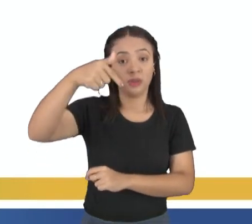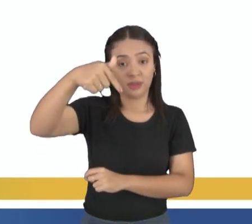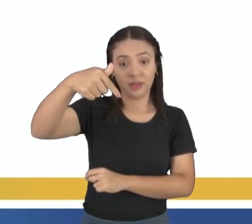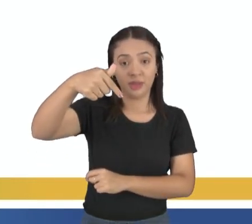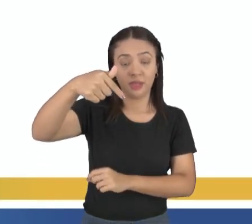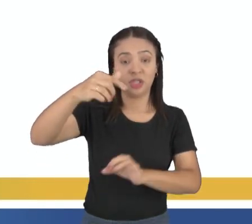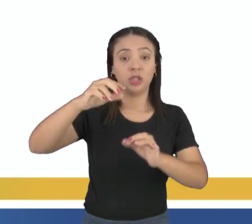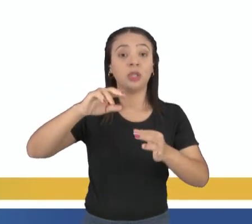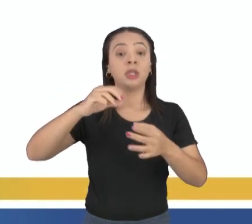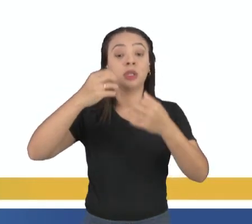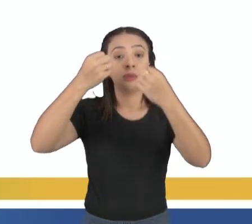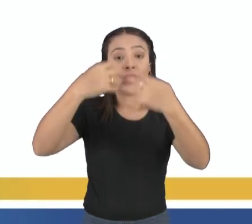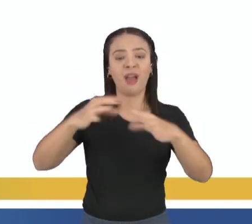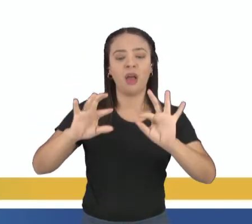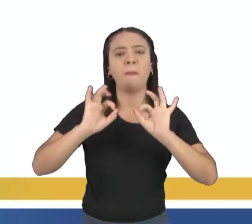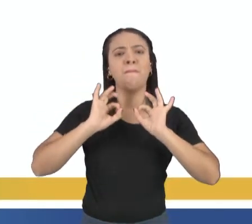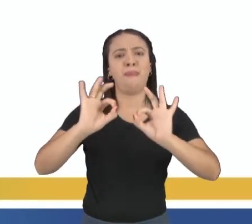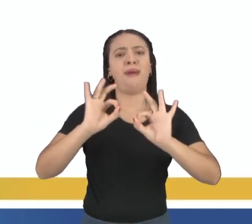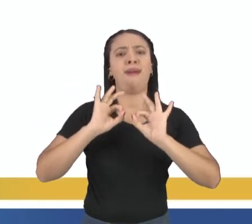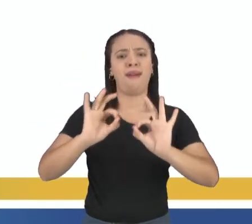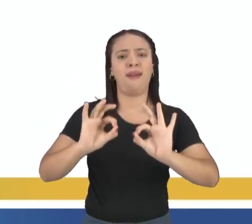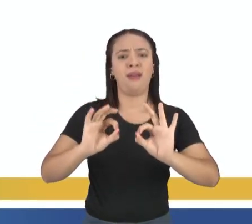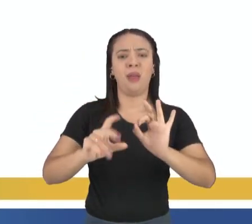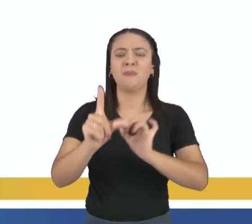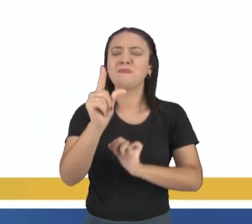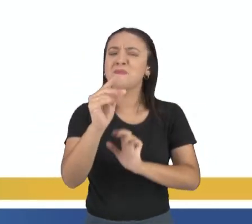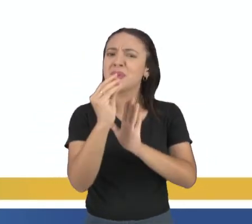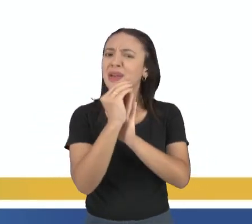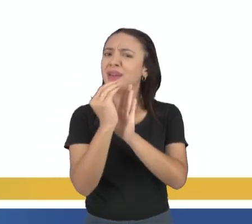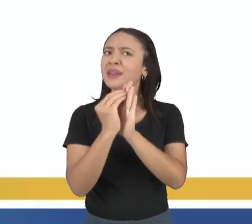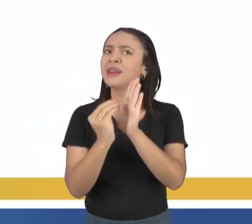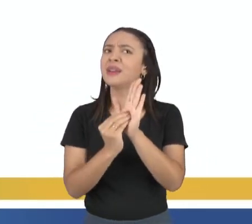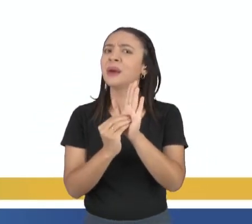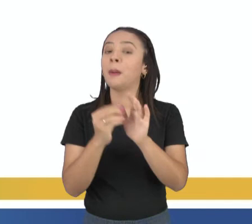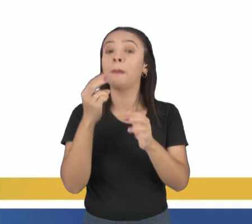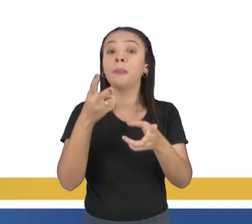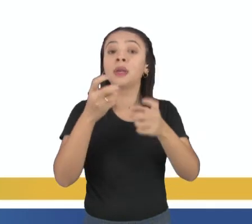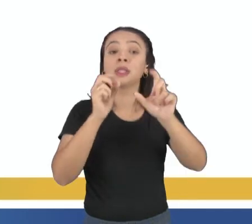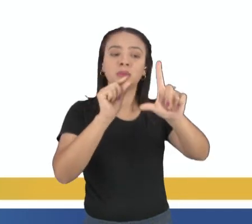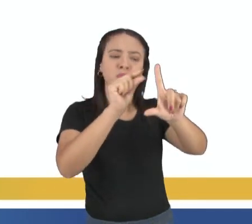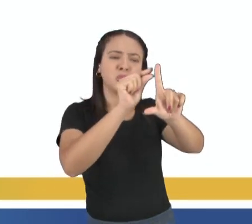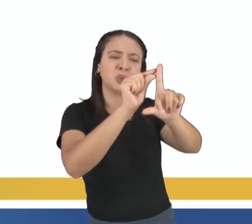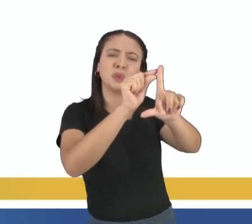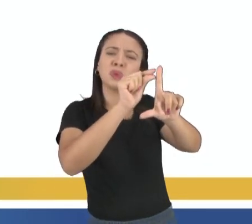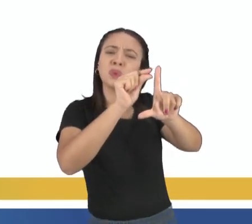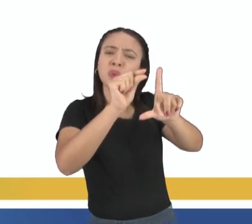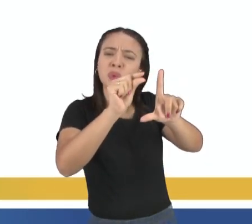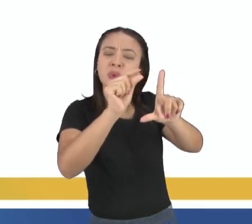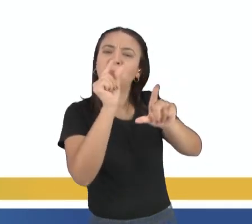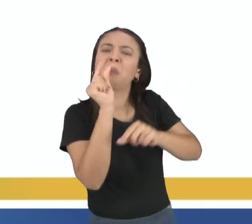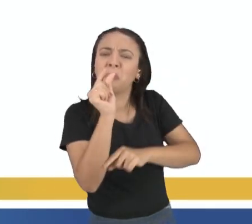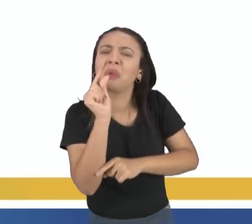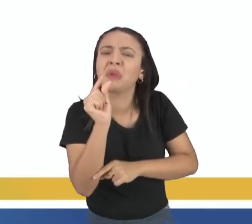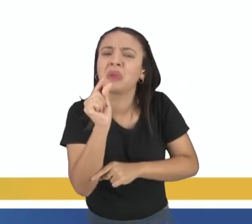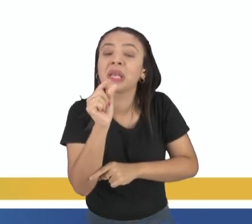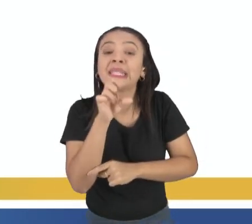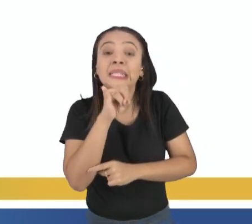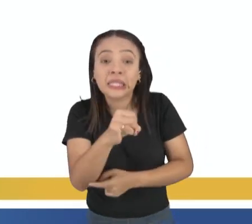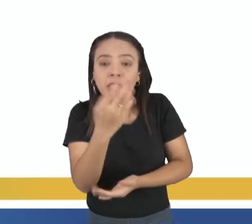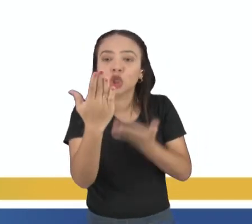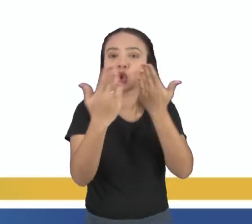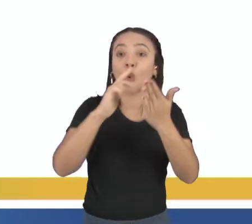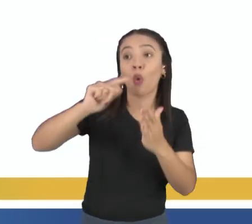como ótima, e essa era o menor dado. Então repare que a barra associada a ele vai ter o menor comprimento em relação às